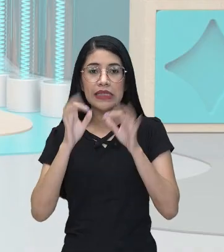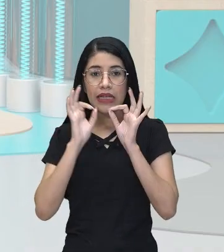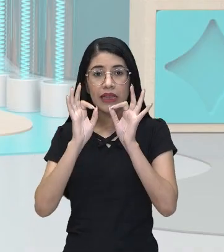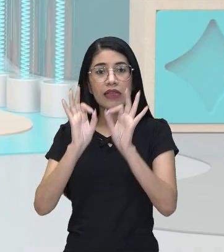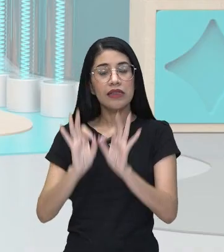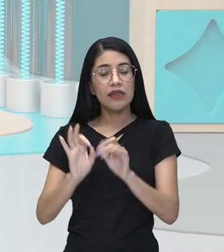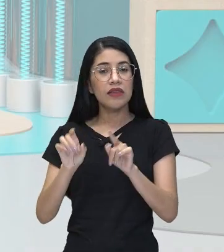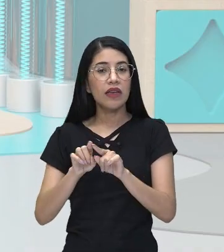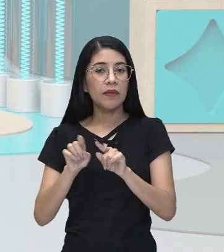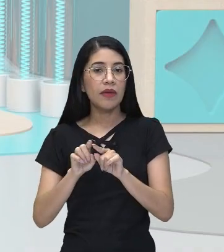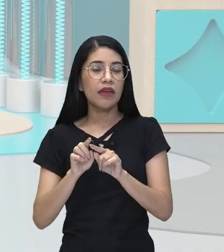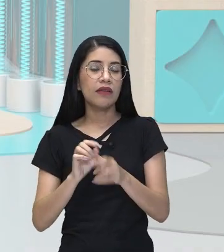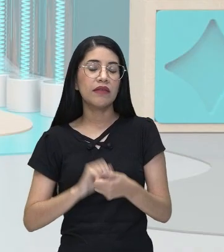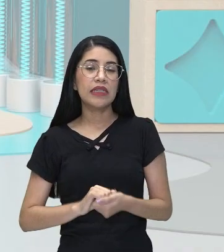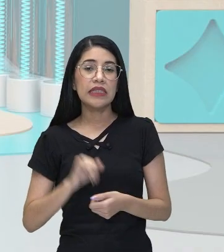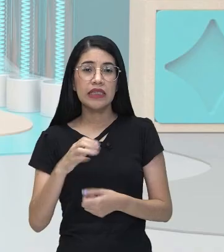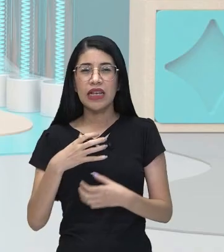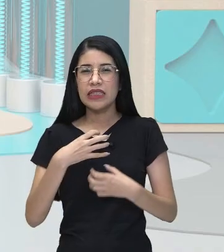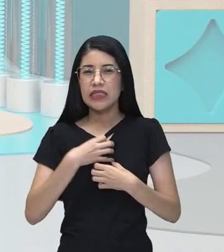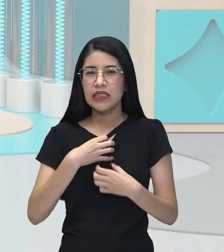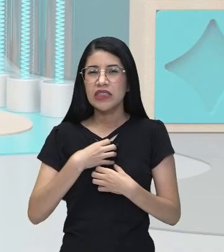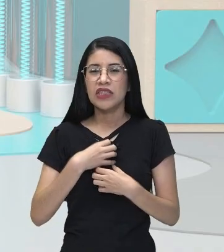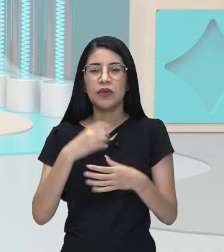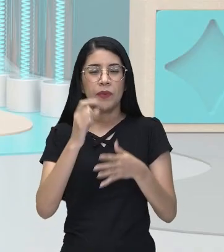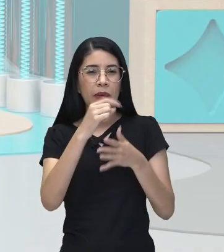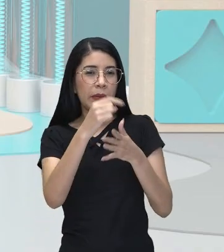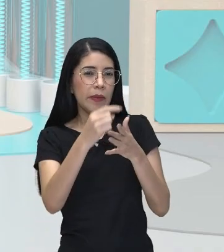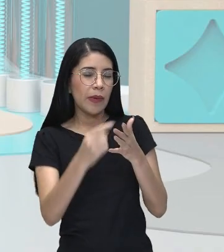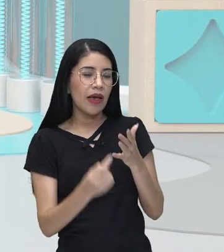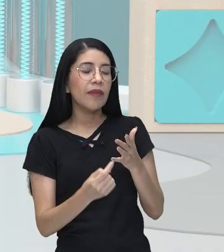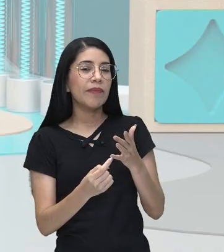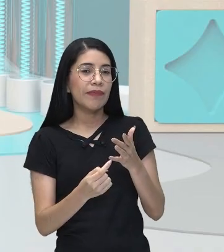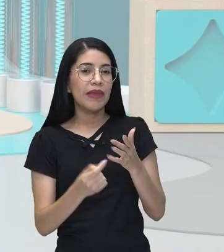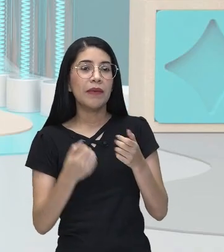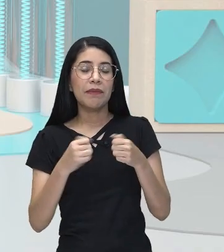você está tendo esses sintomas constantemente, ou 1 ou 2,